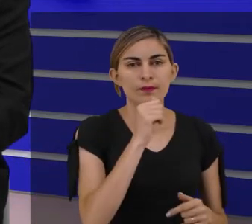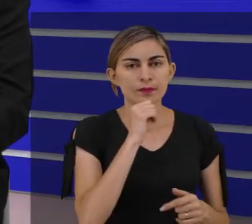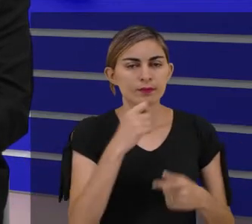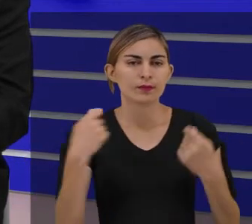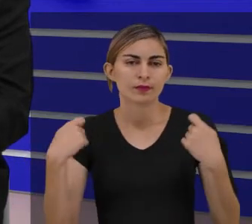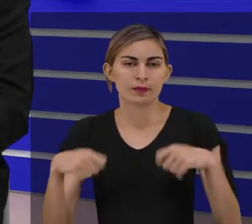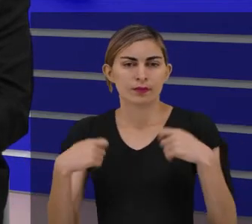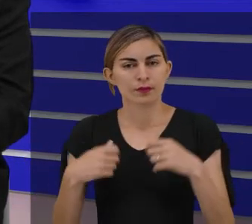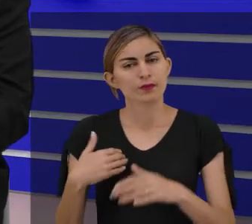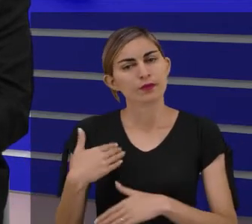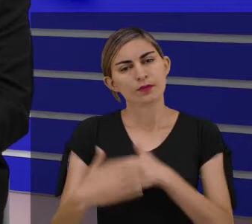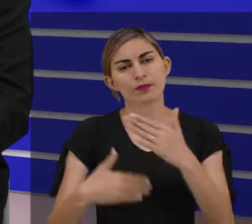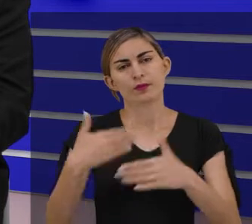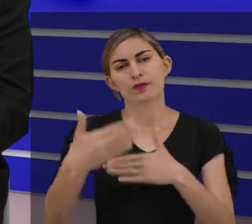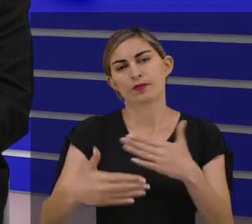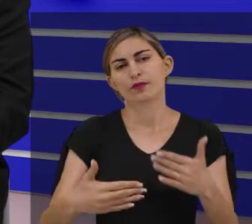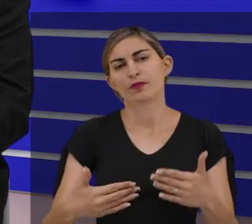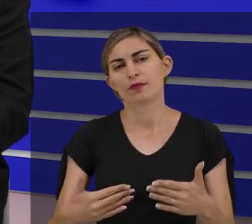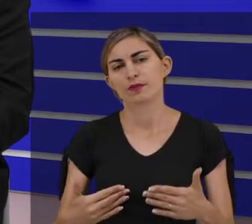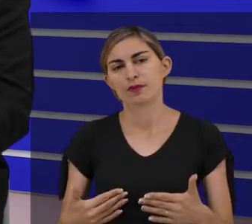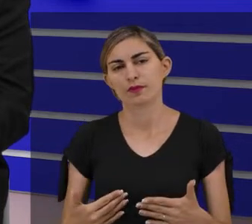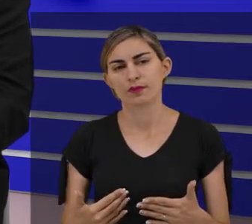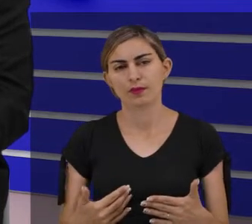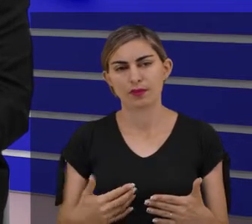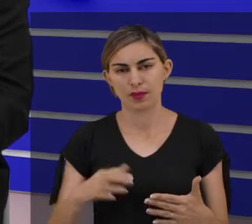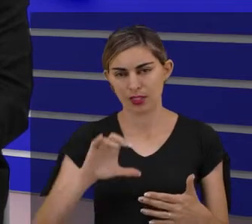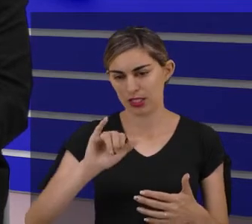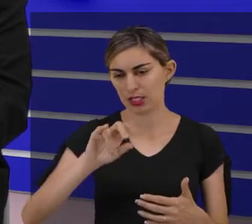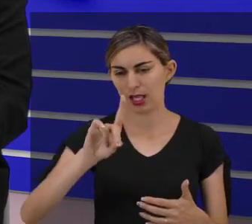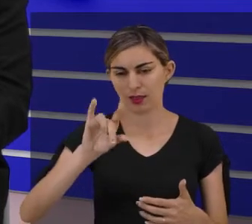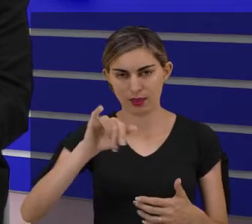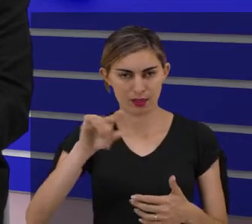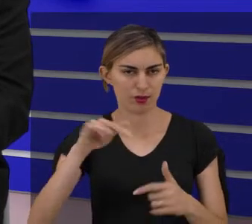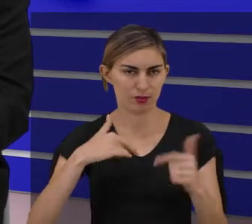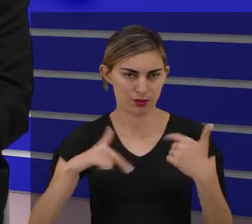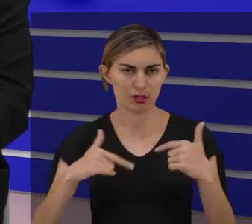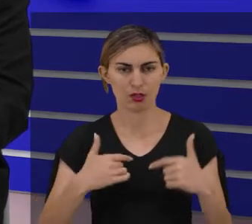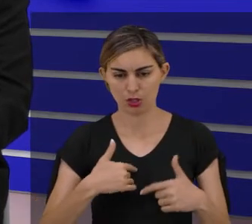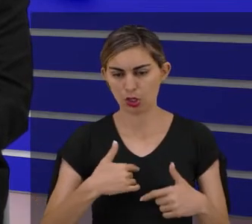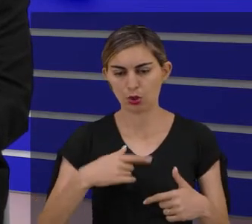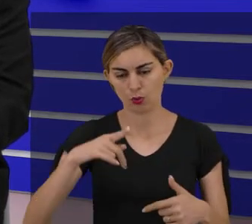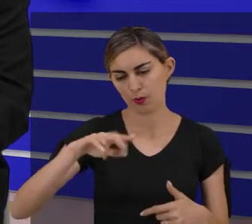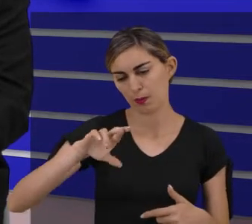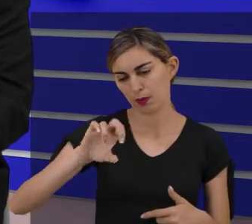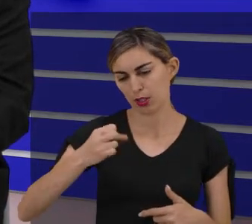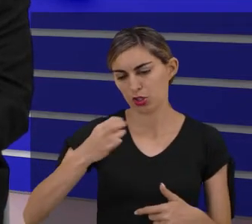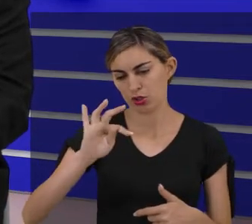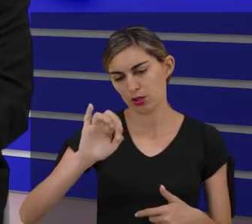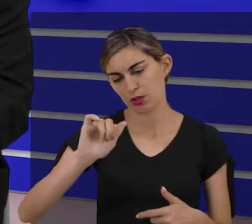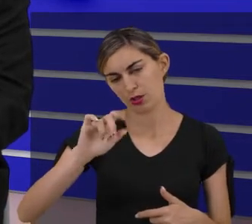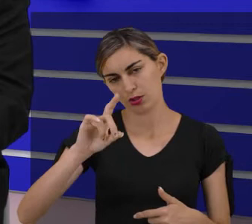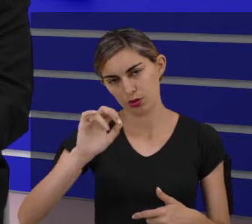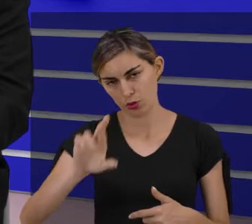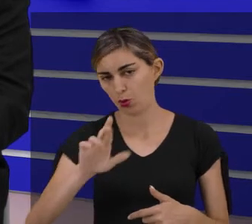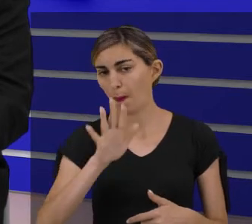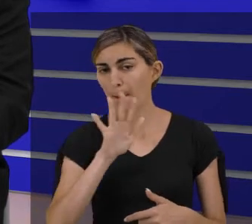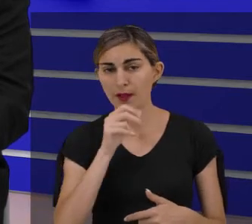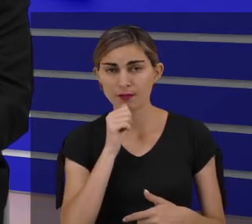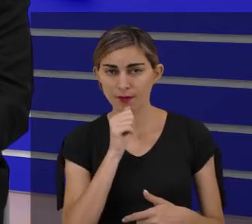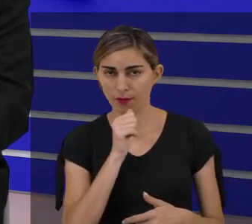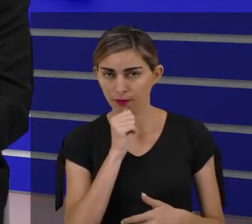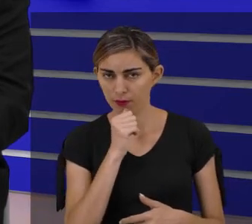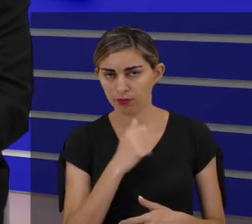ainda precisa avançar no sentido do cidadão trabalhador compreender que ele é um prestador, né, mas que